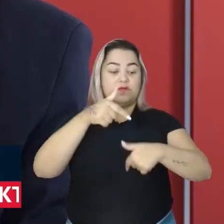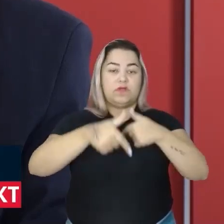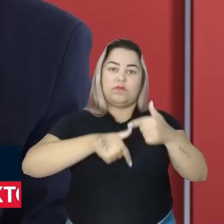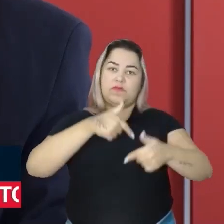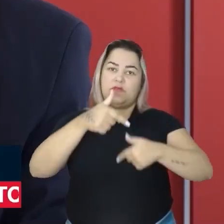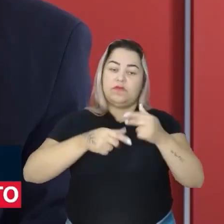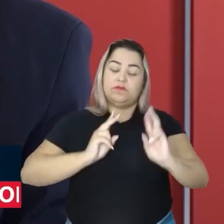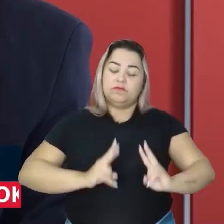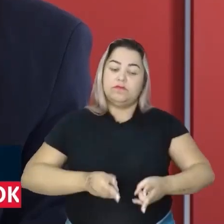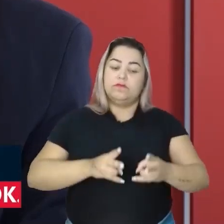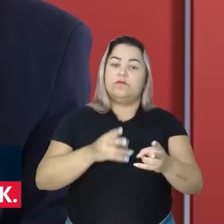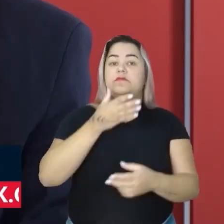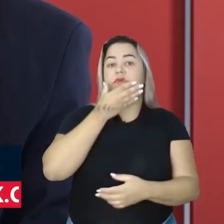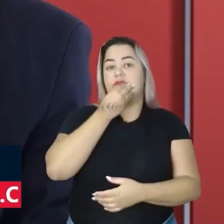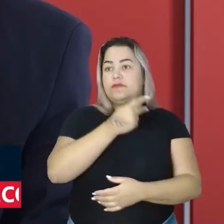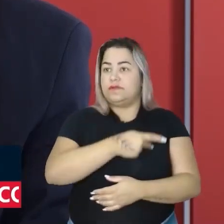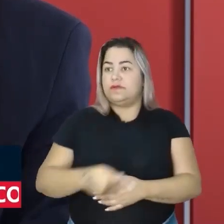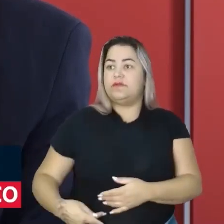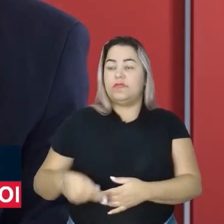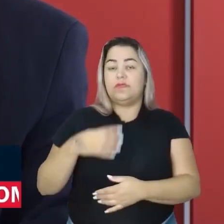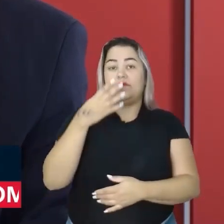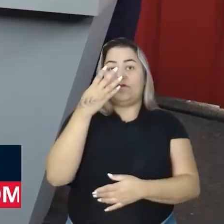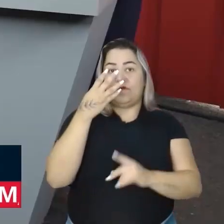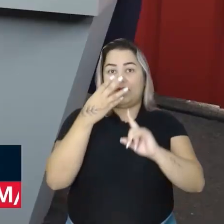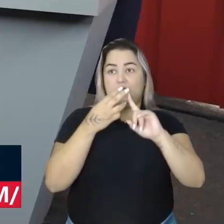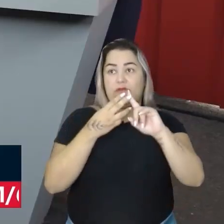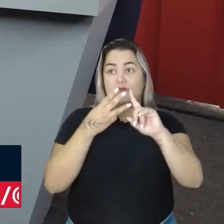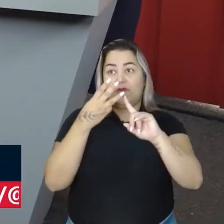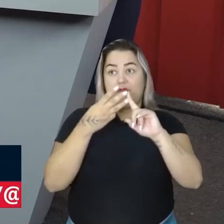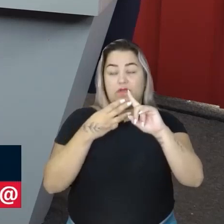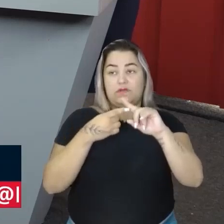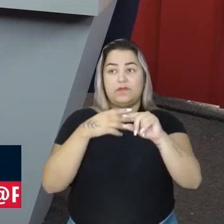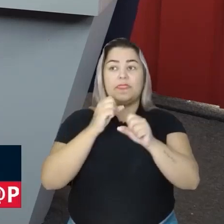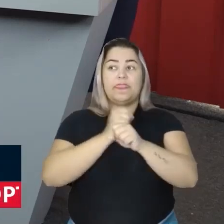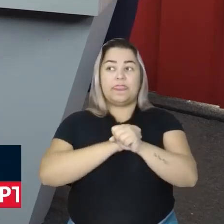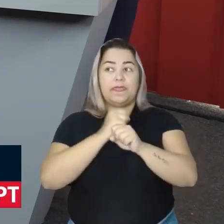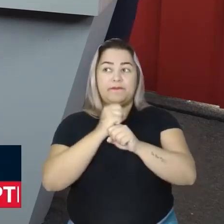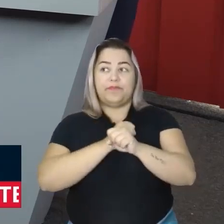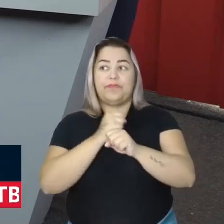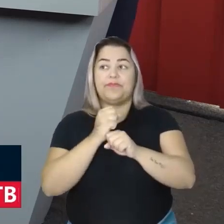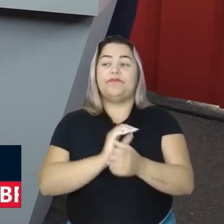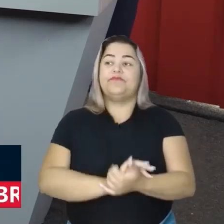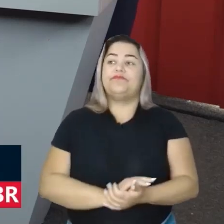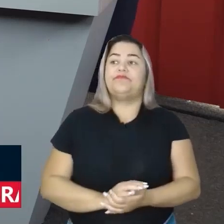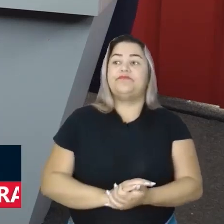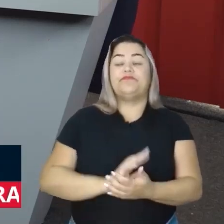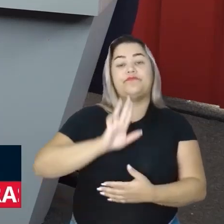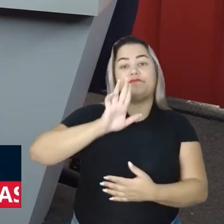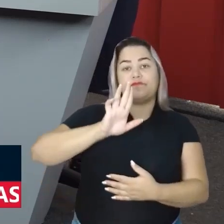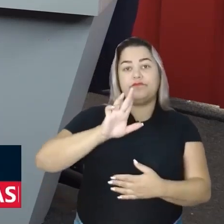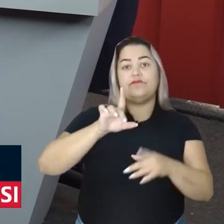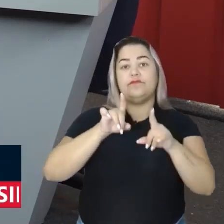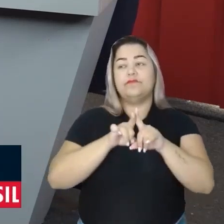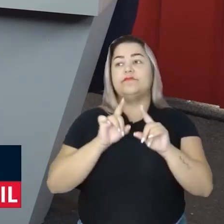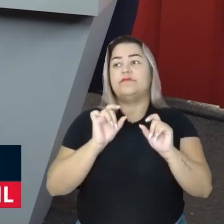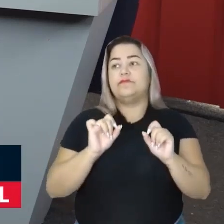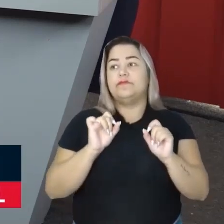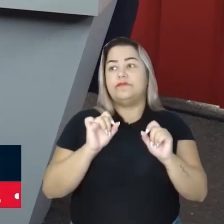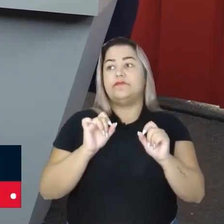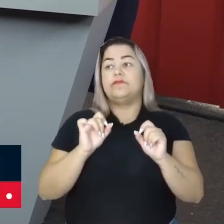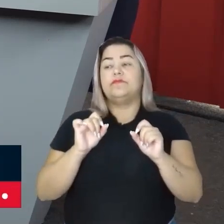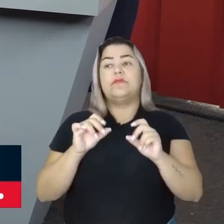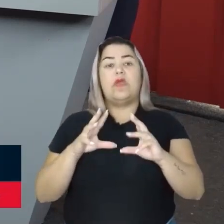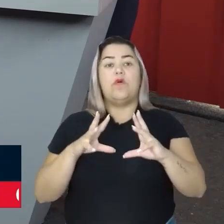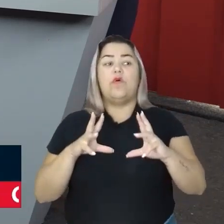Como diz o presidente Lula, não faltam 4 anos, faltam 3 anos e alguns meses. Não, o Lula, assim, a Amanda, Lula está